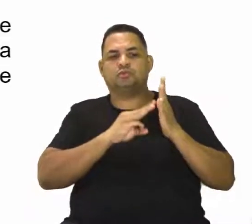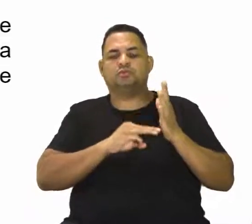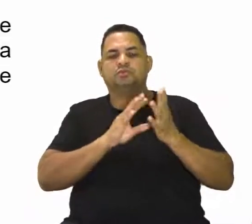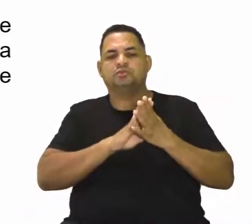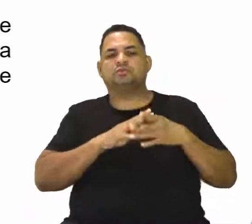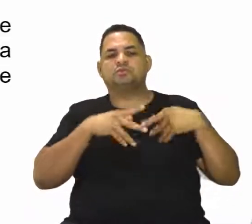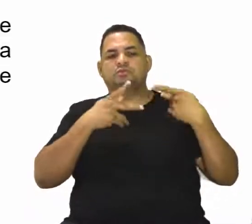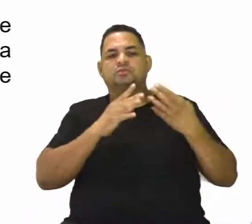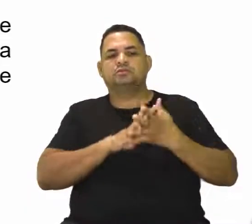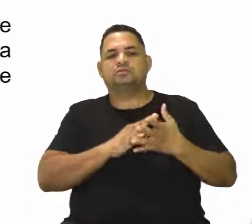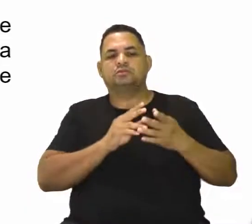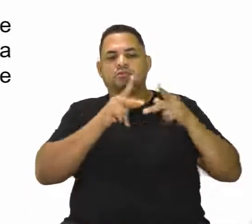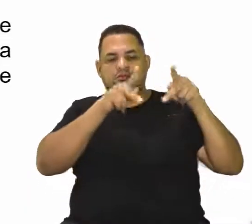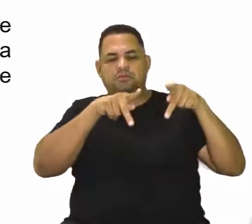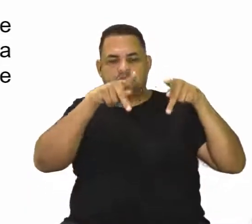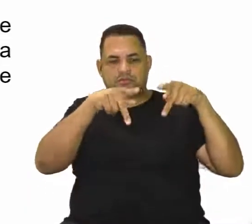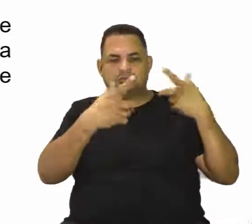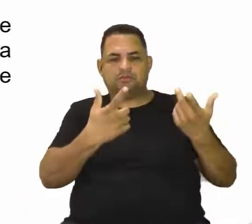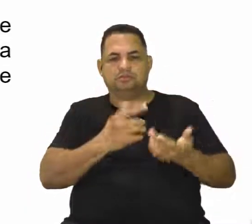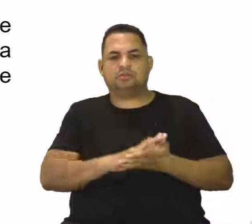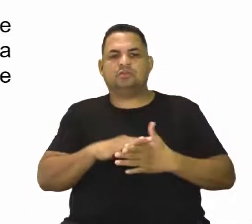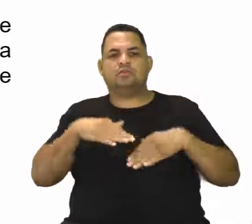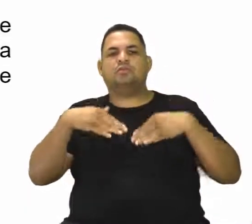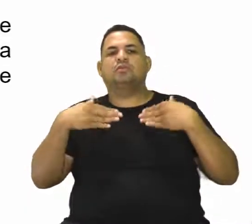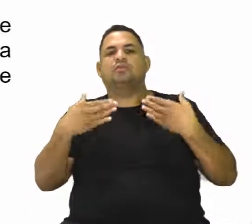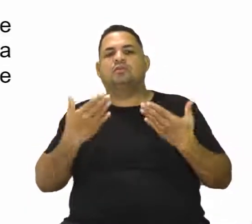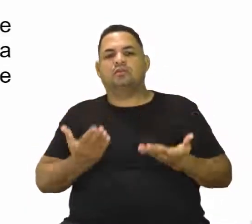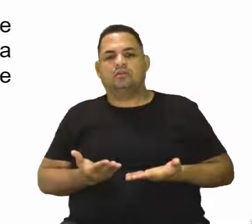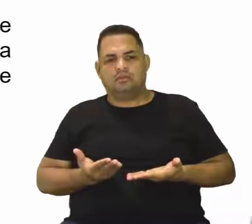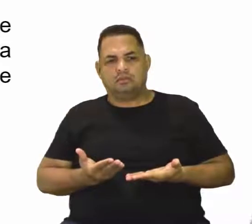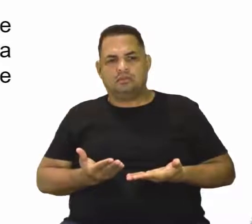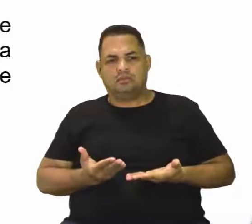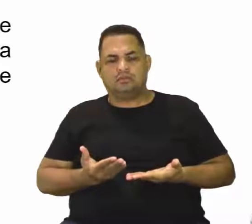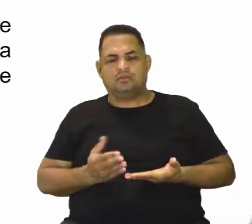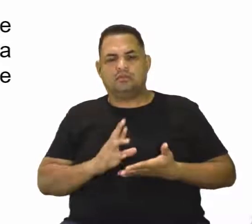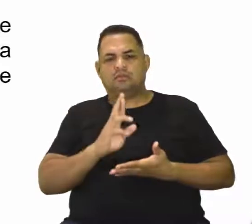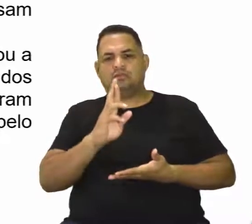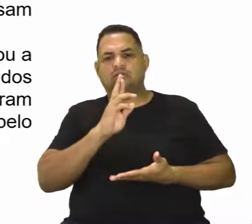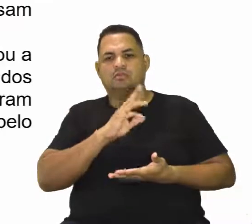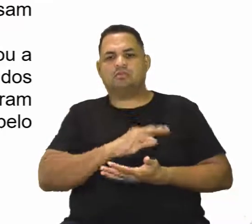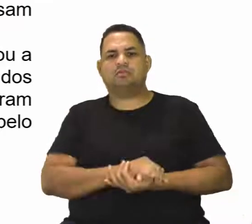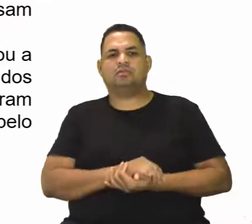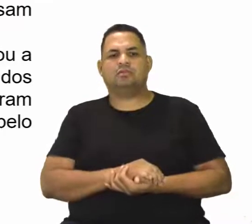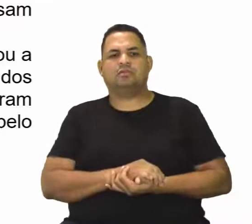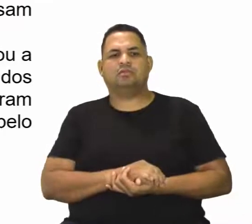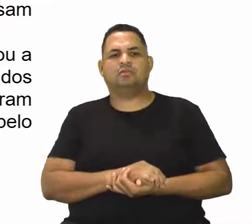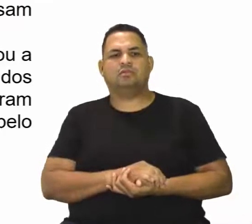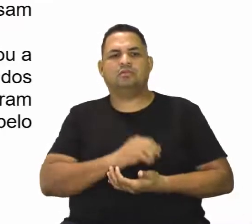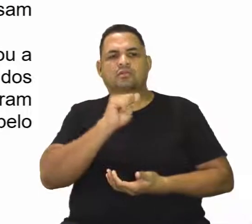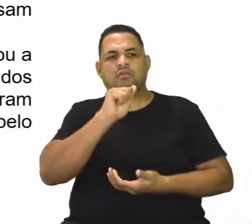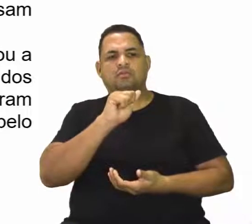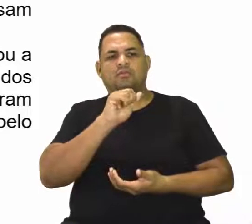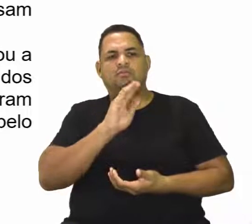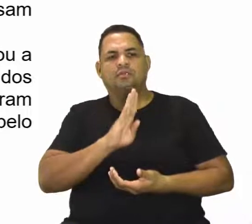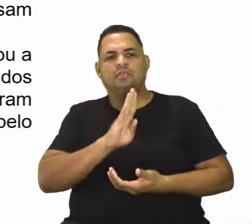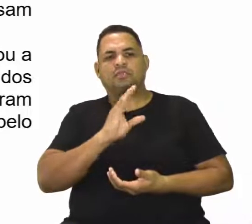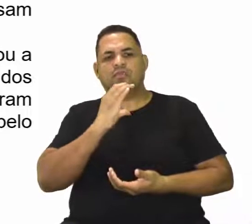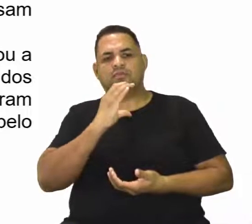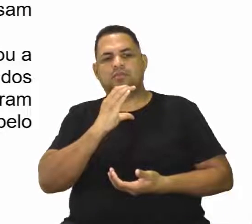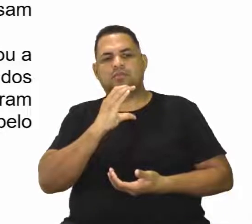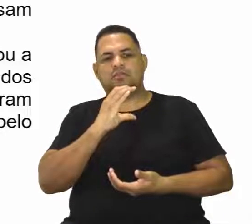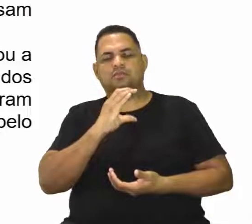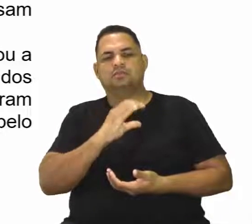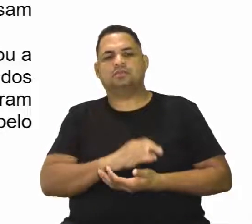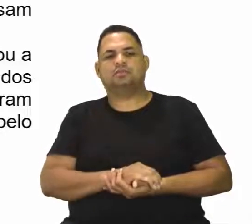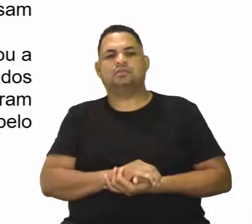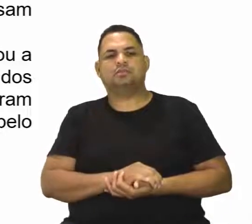civilização muito bem qual seria então a resposta eu tenho aqui o item a b